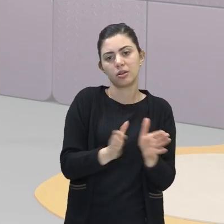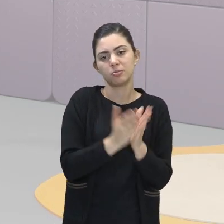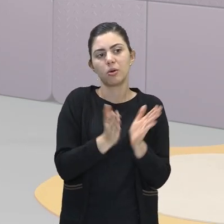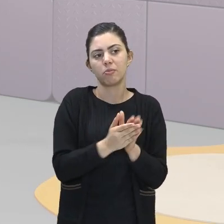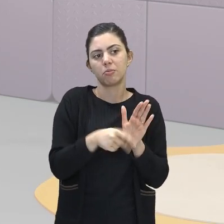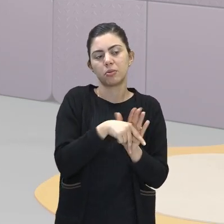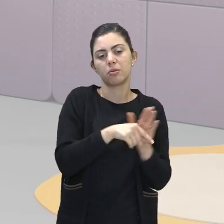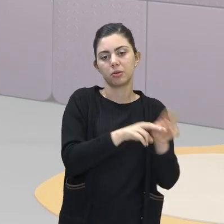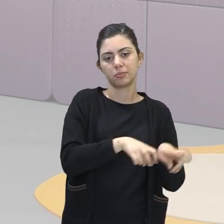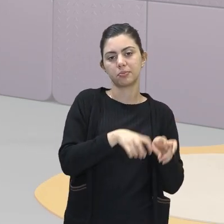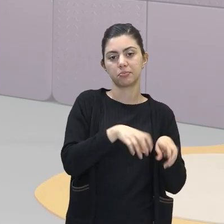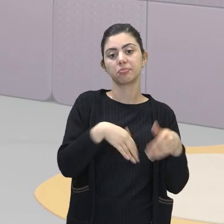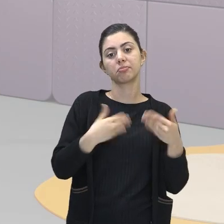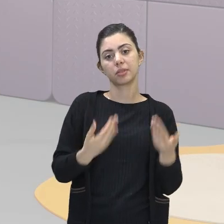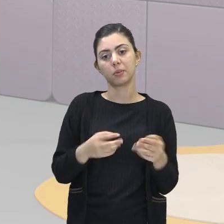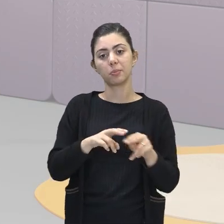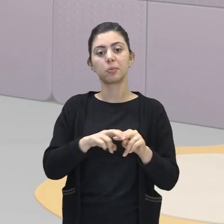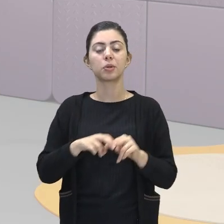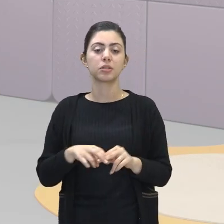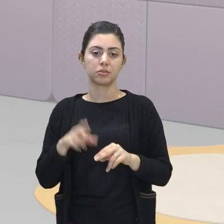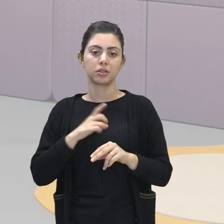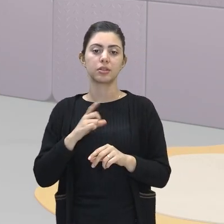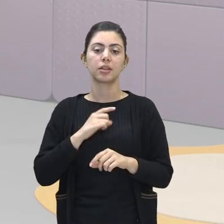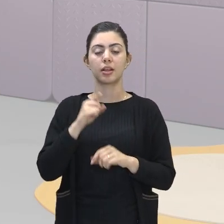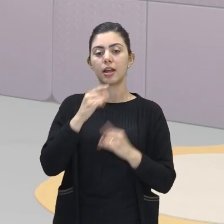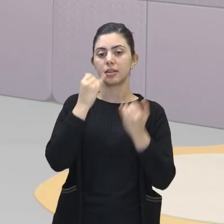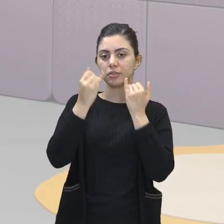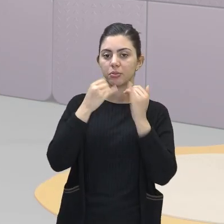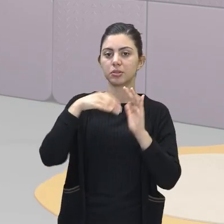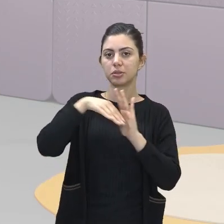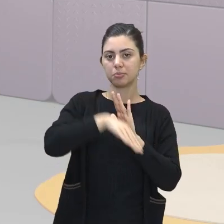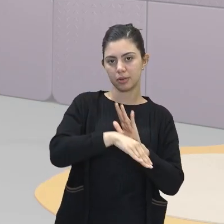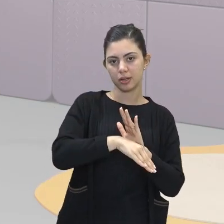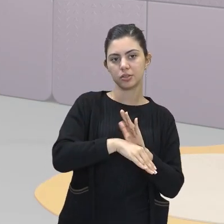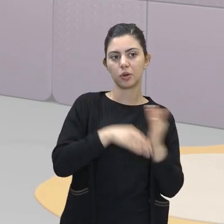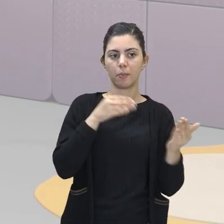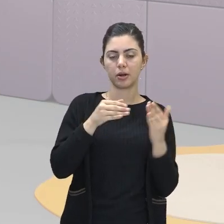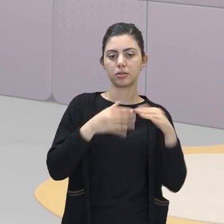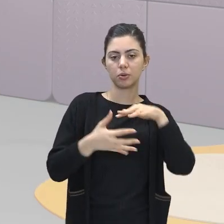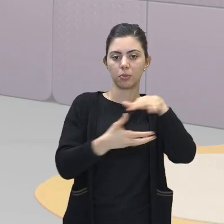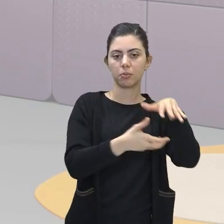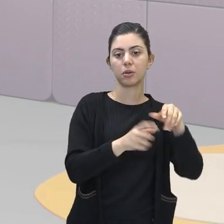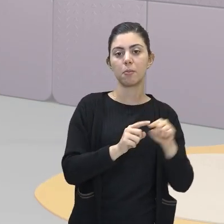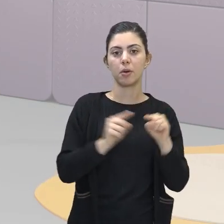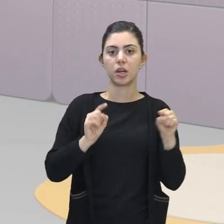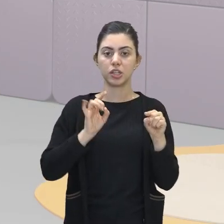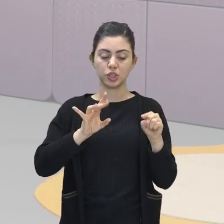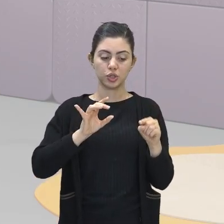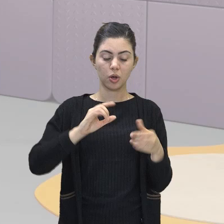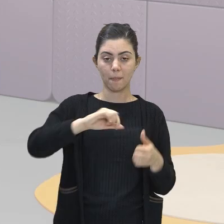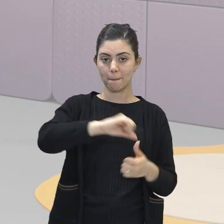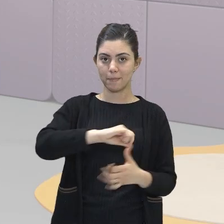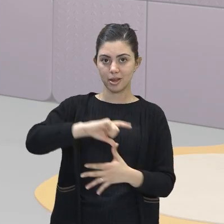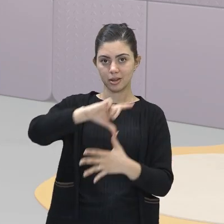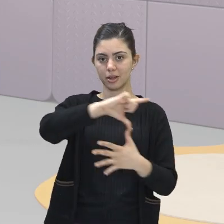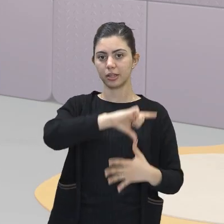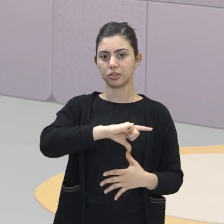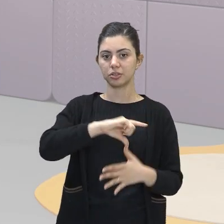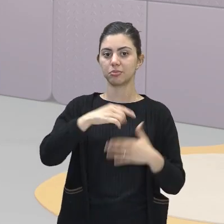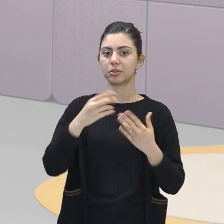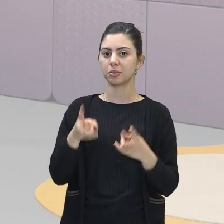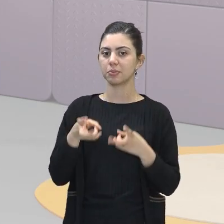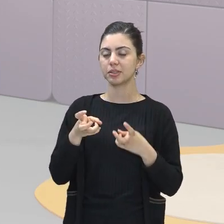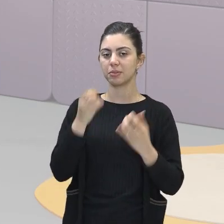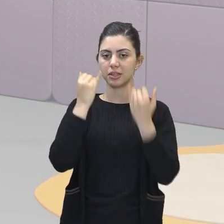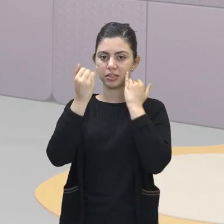que a média fica tão baixa quando a gente pega todo o mundo, todo o planeta. Mas quando a gente pega a América Latina, os índices